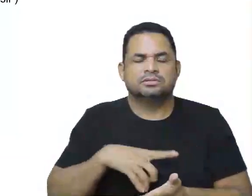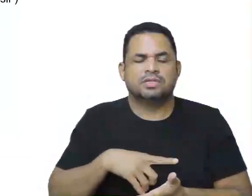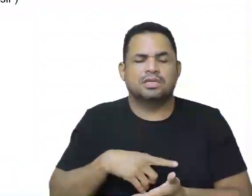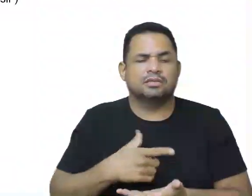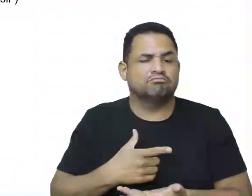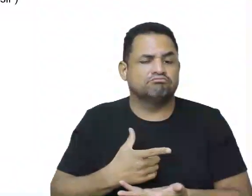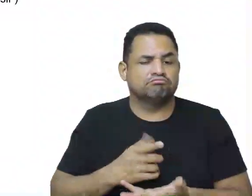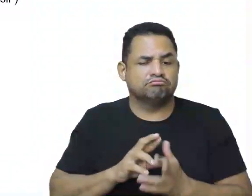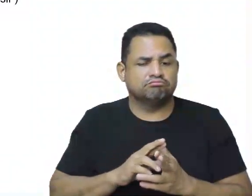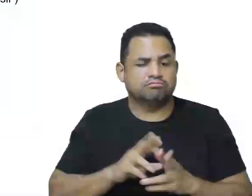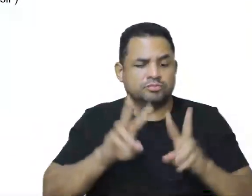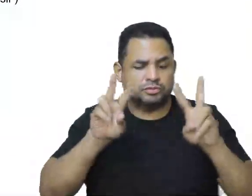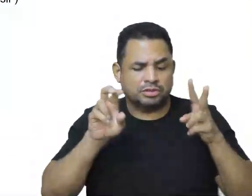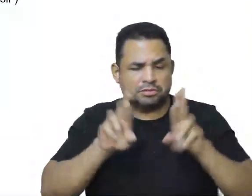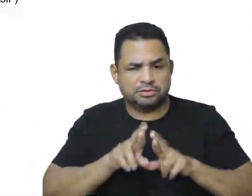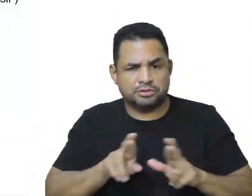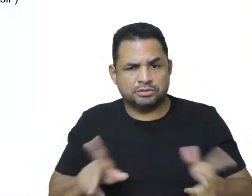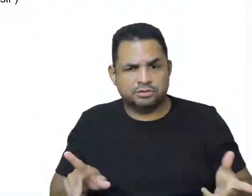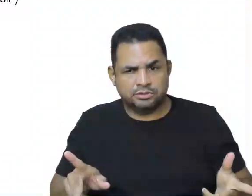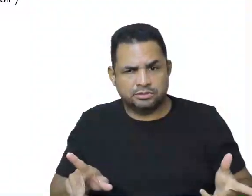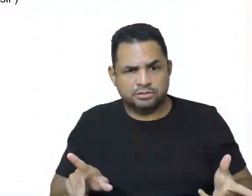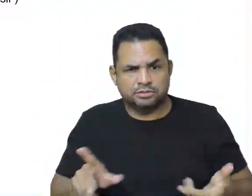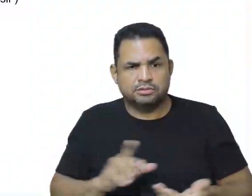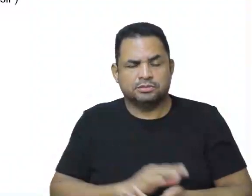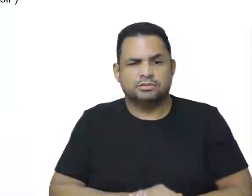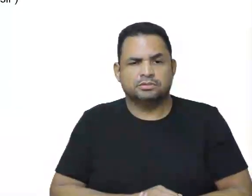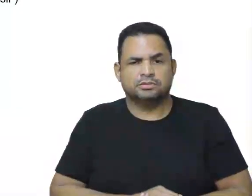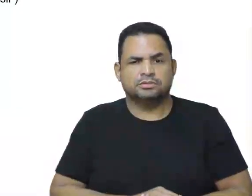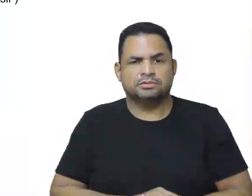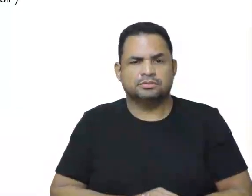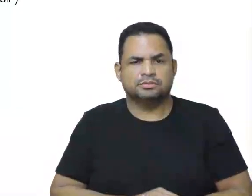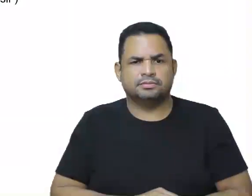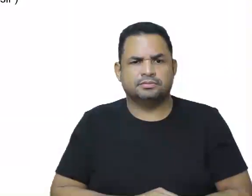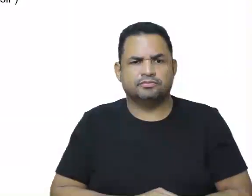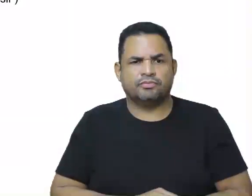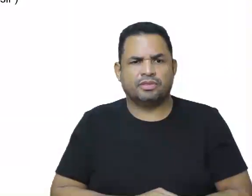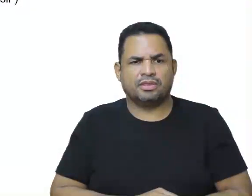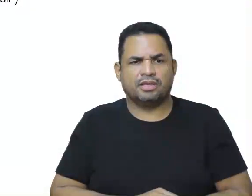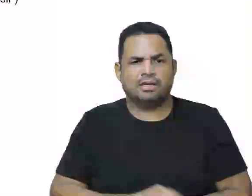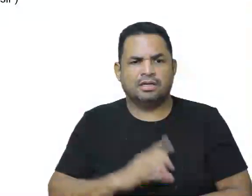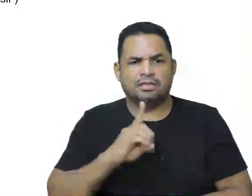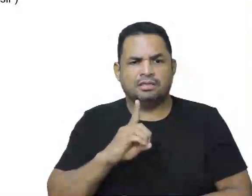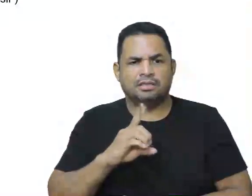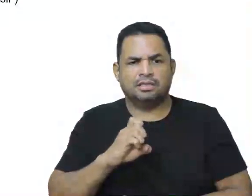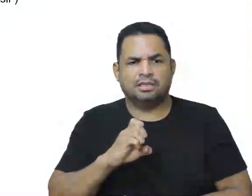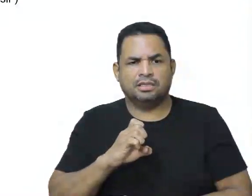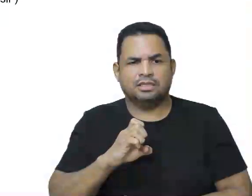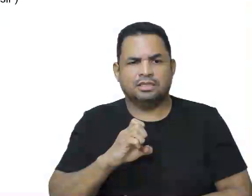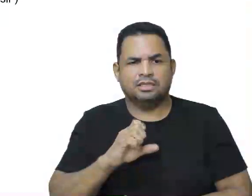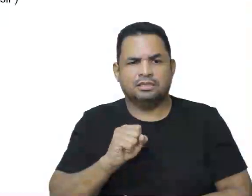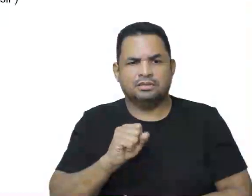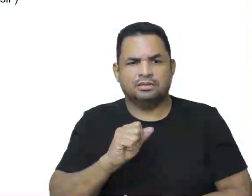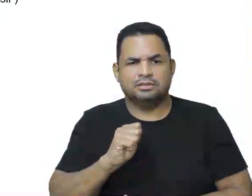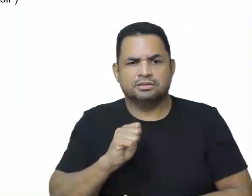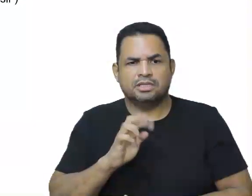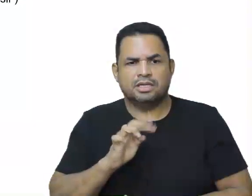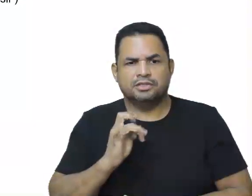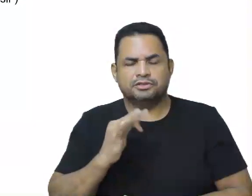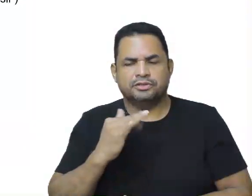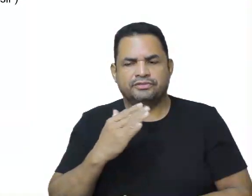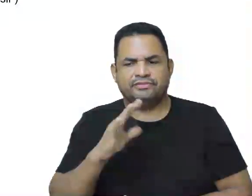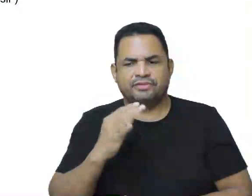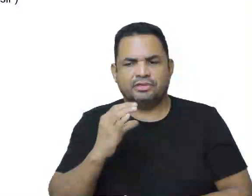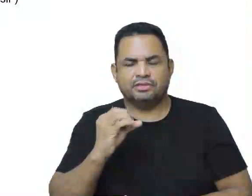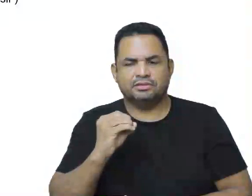temática diferenciada, que eu falei para vocês durante a aula, que é a desertificação. Essa conferência que aconteceu